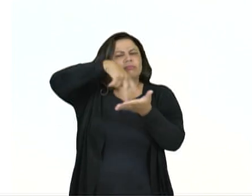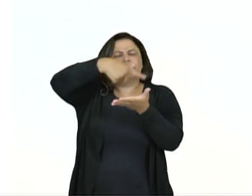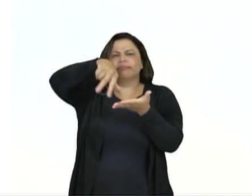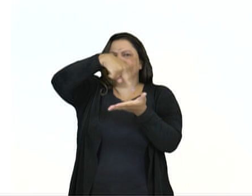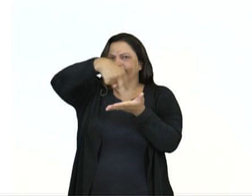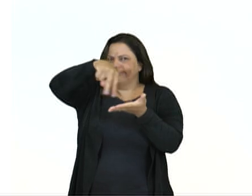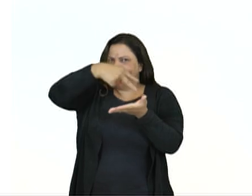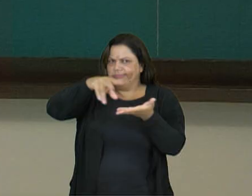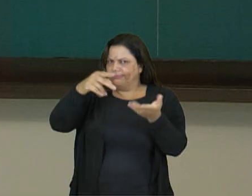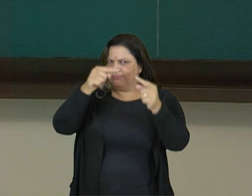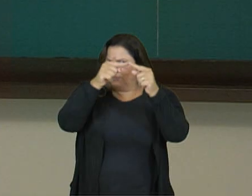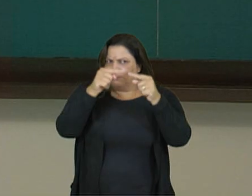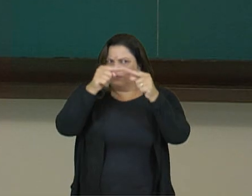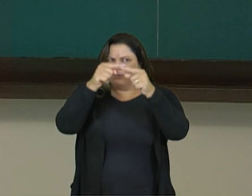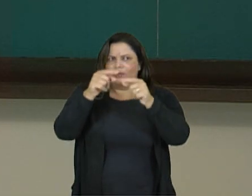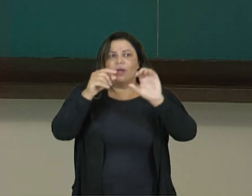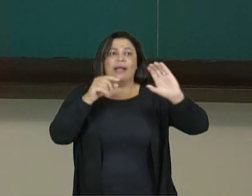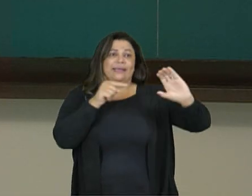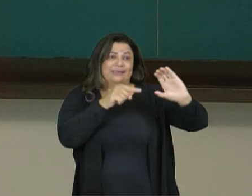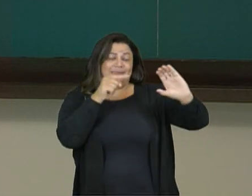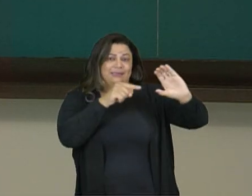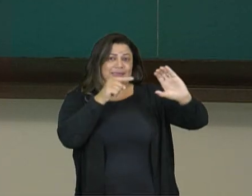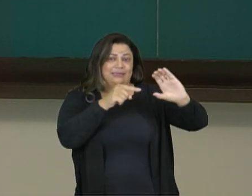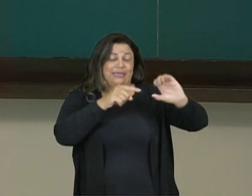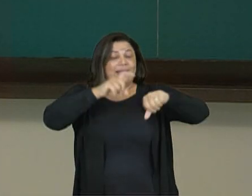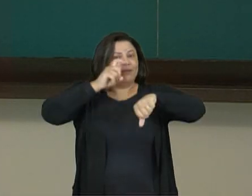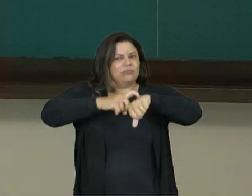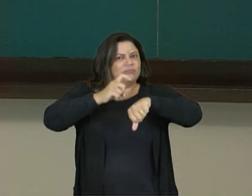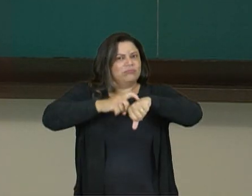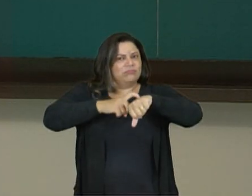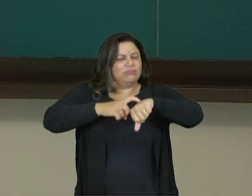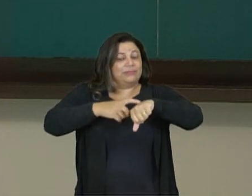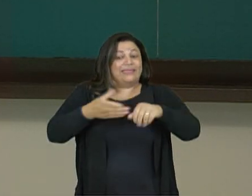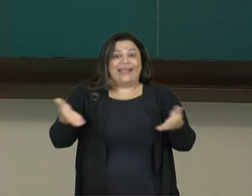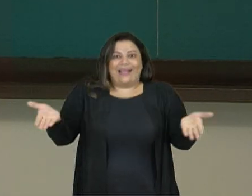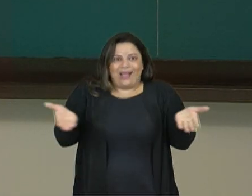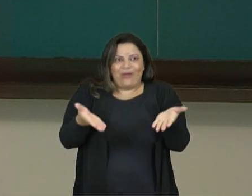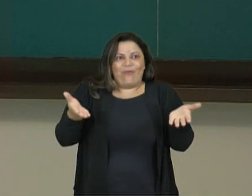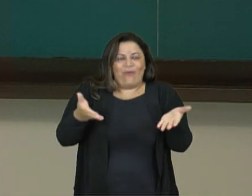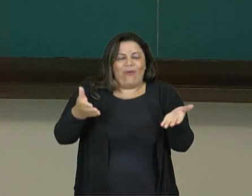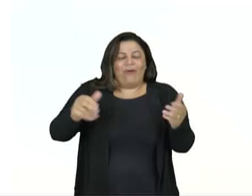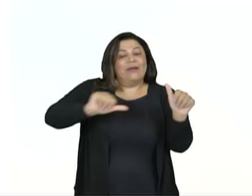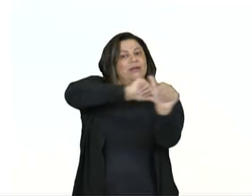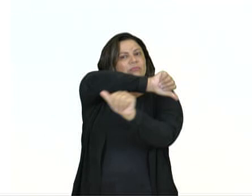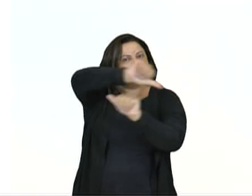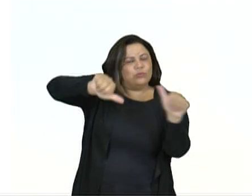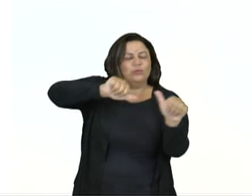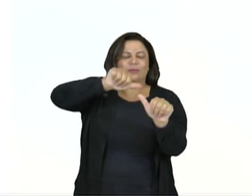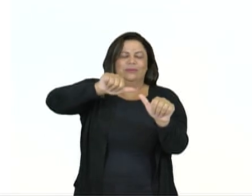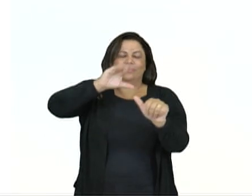coreografia? Quais dessas opções você escolheu? Será que você acertou?